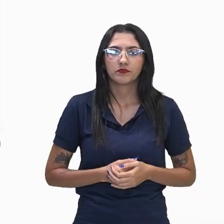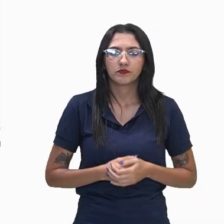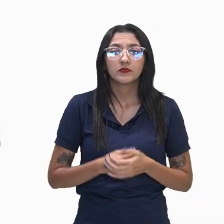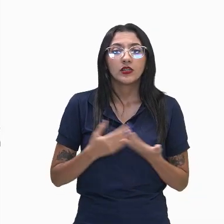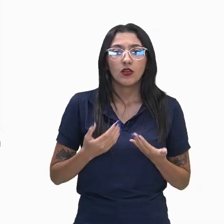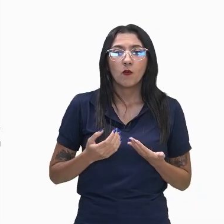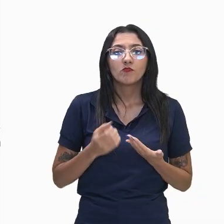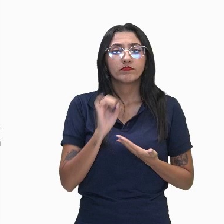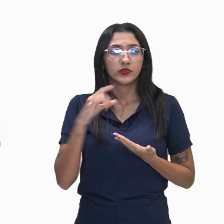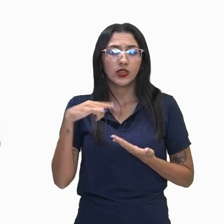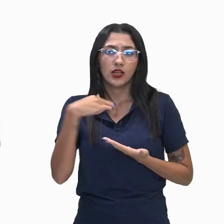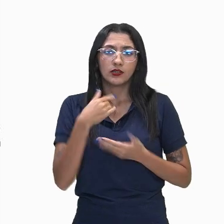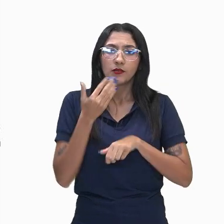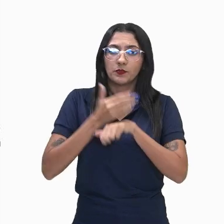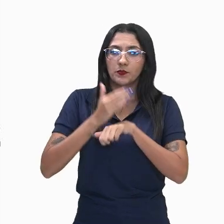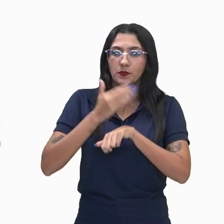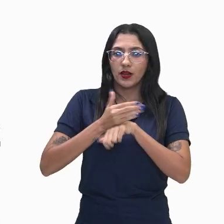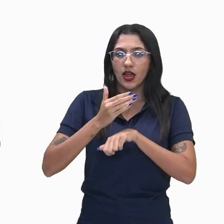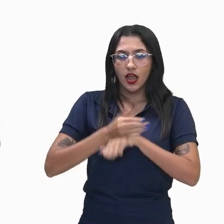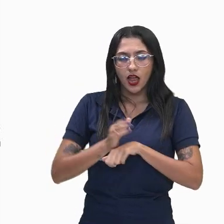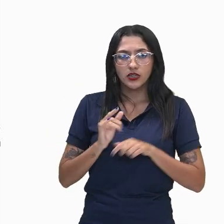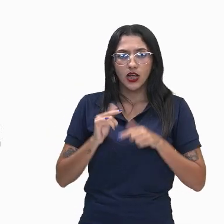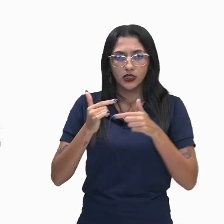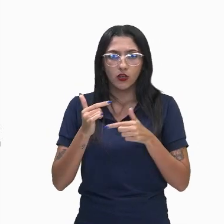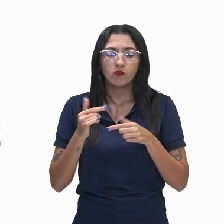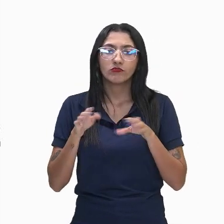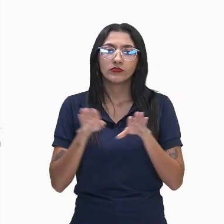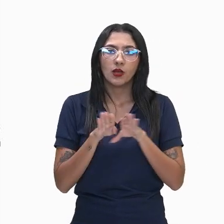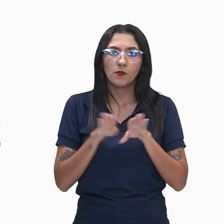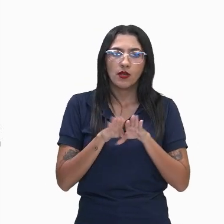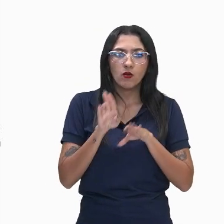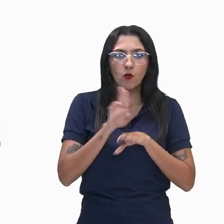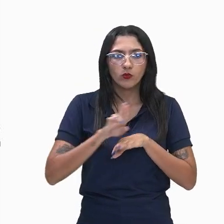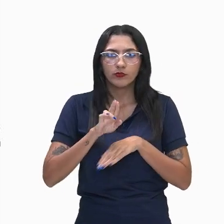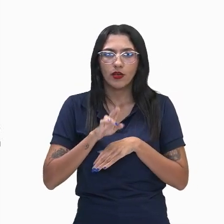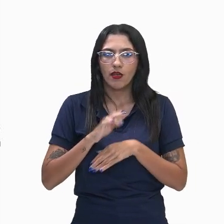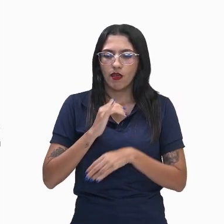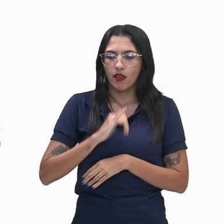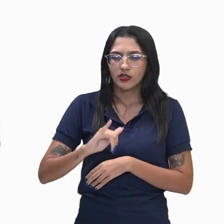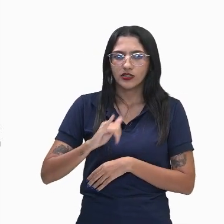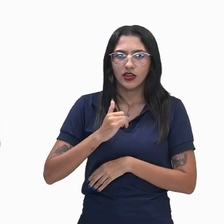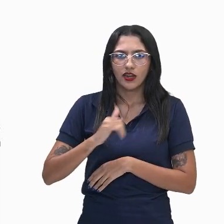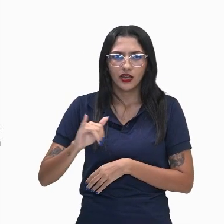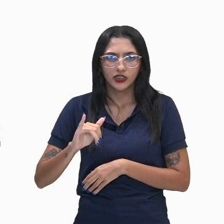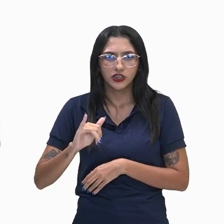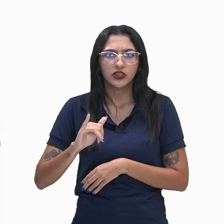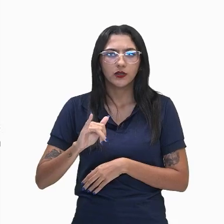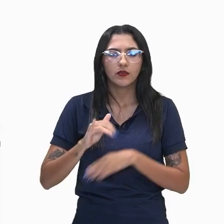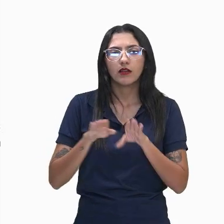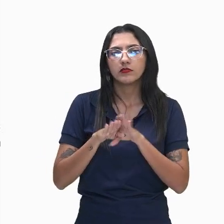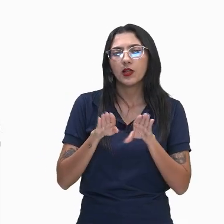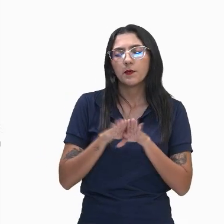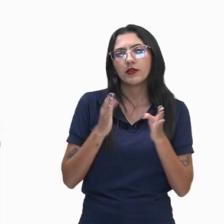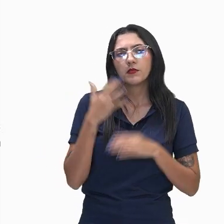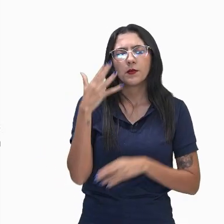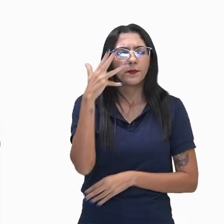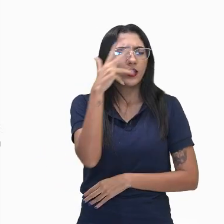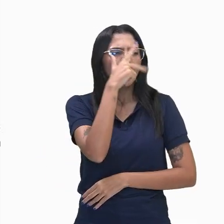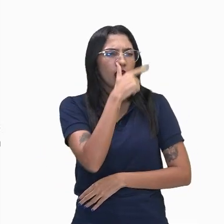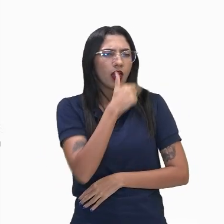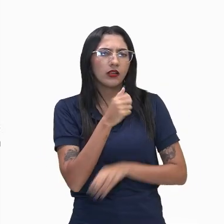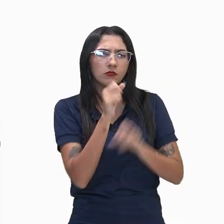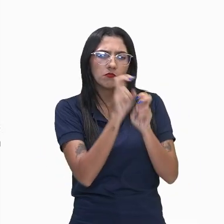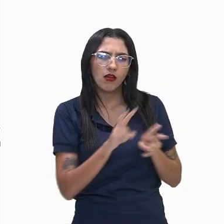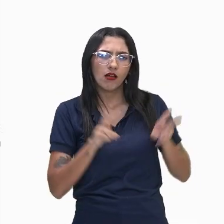fazendo isso, nós estamos também dissipando energia e trazendo uma estética, uma beleza